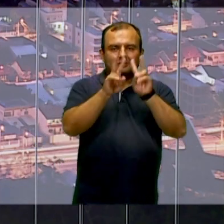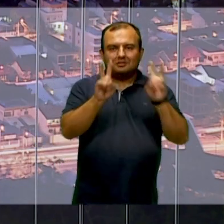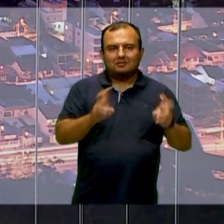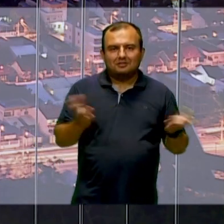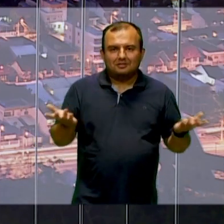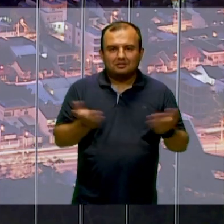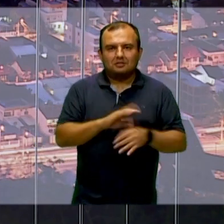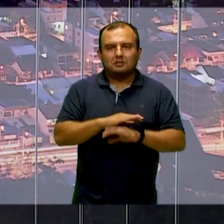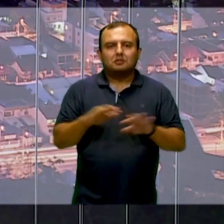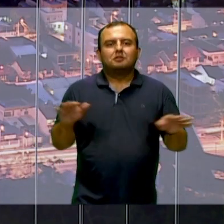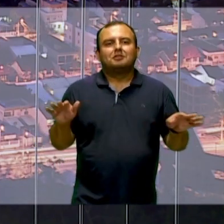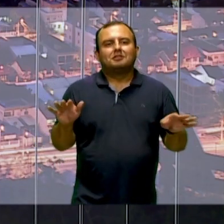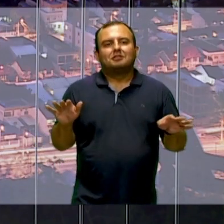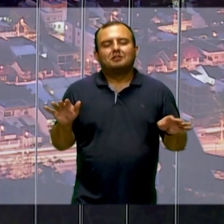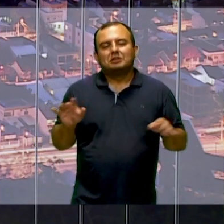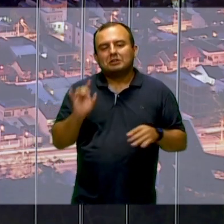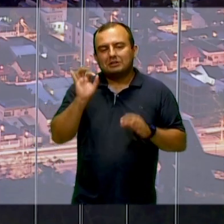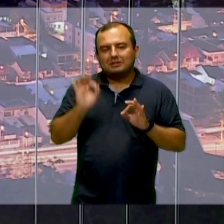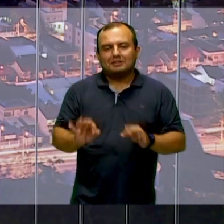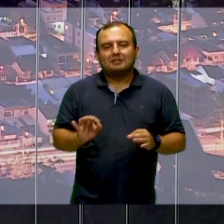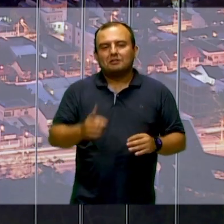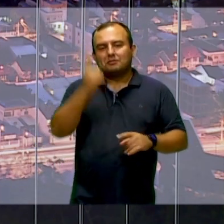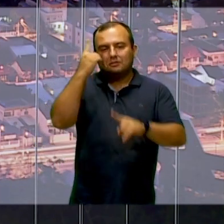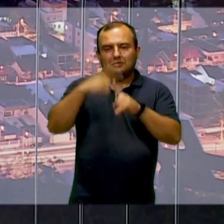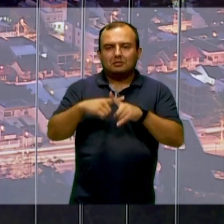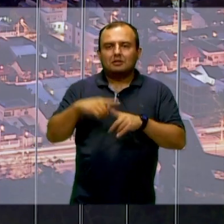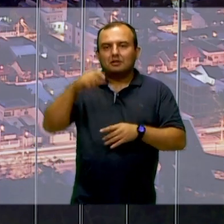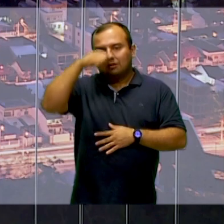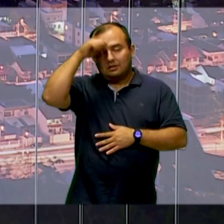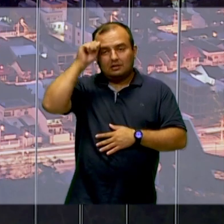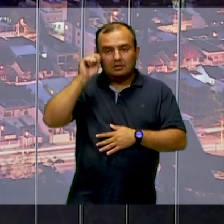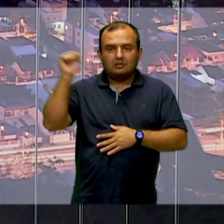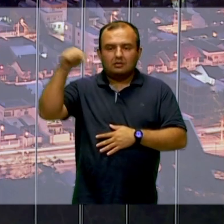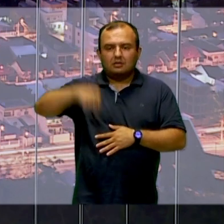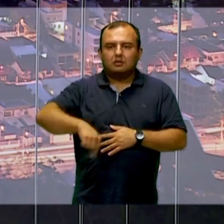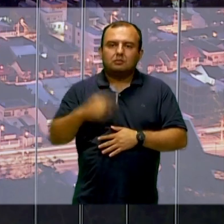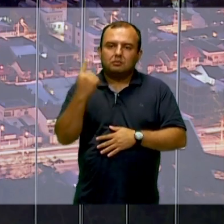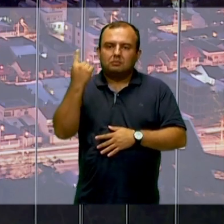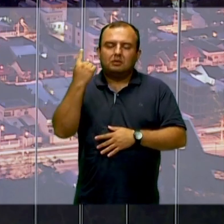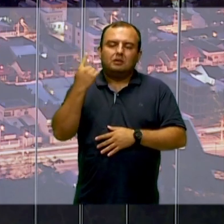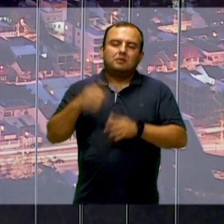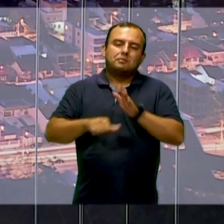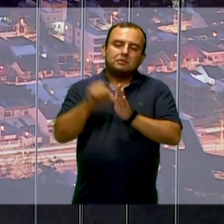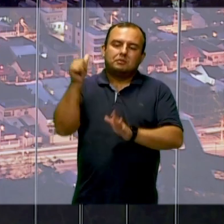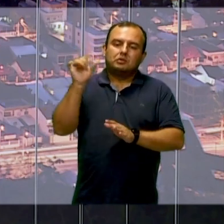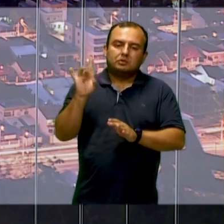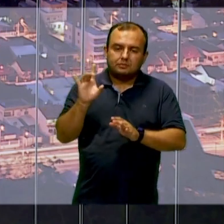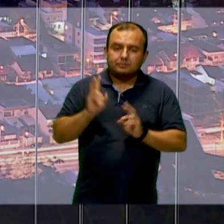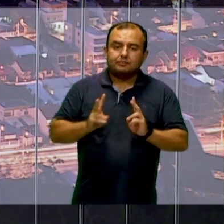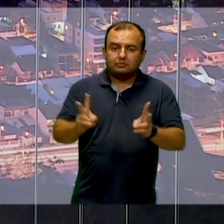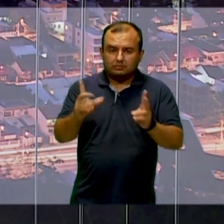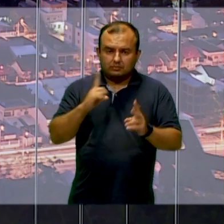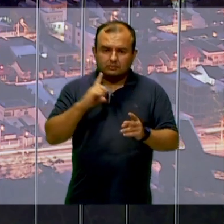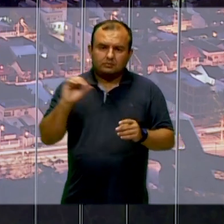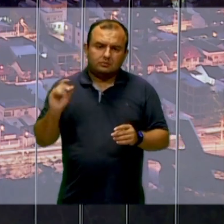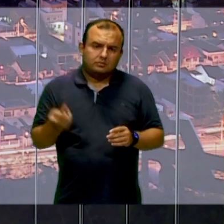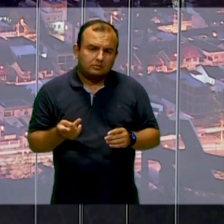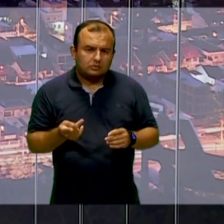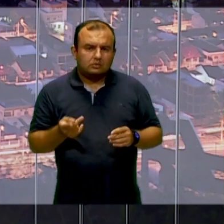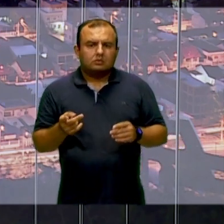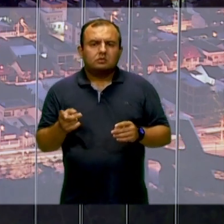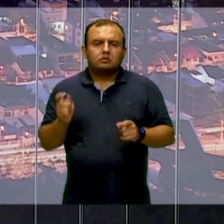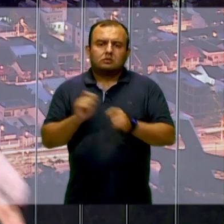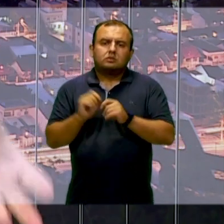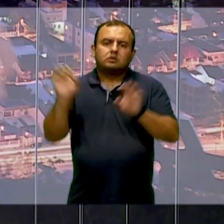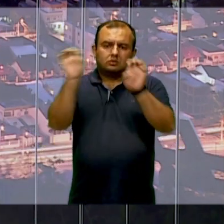eu tenho certeza que essa é só a primeira vez em que Ana Carolina estará aqui conosco. Sempre que você tiver oportunidade, quando fizer